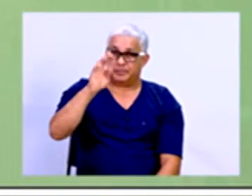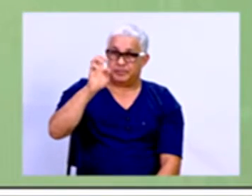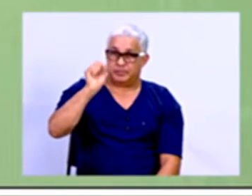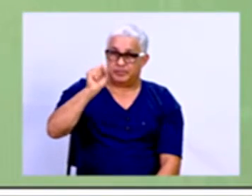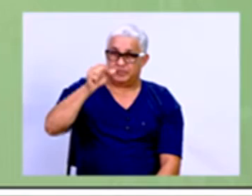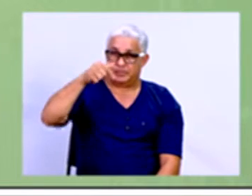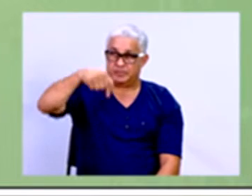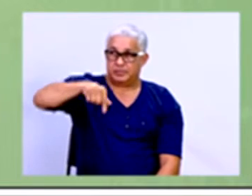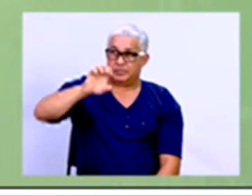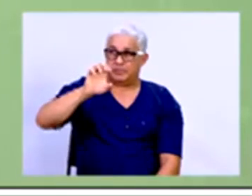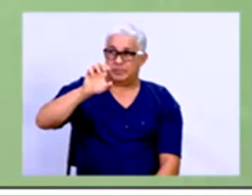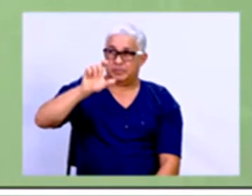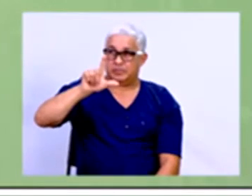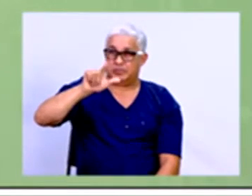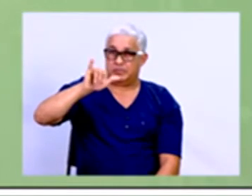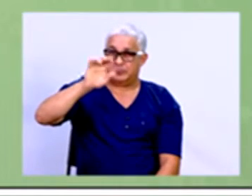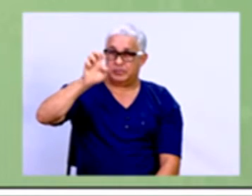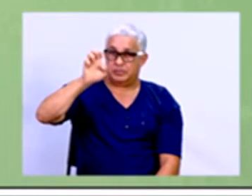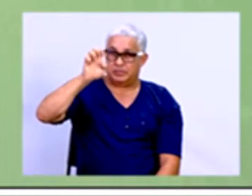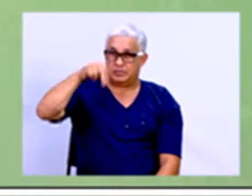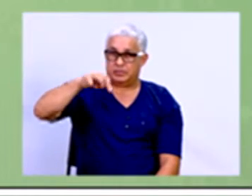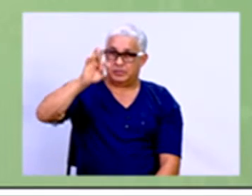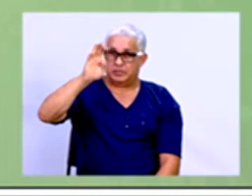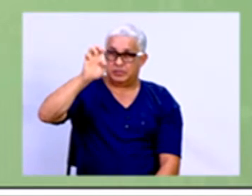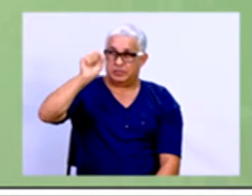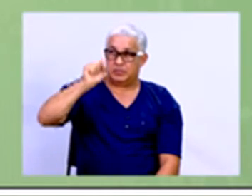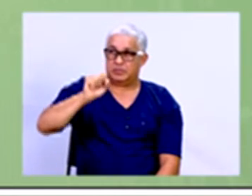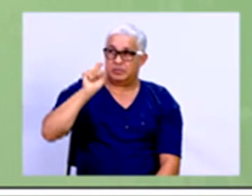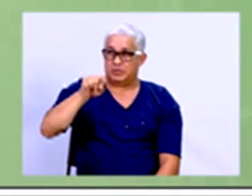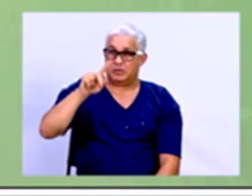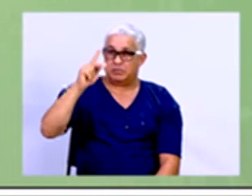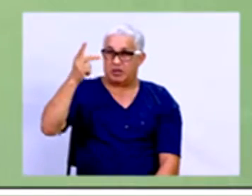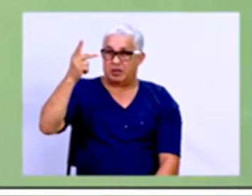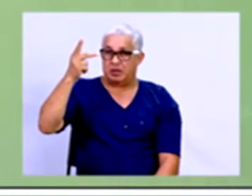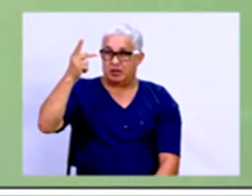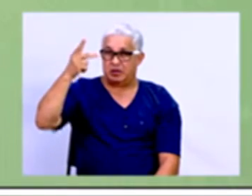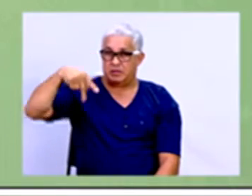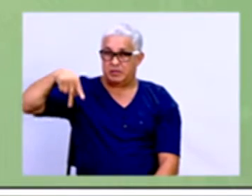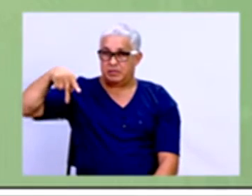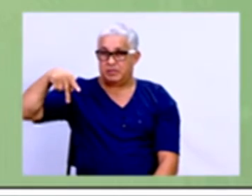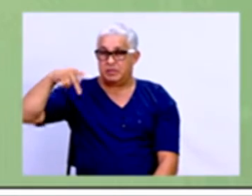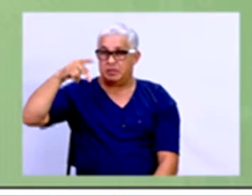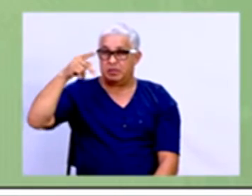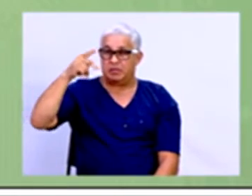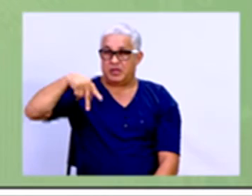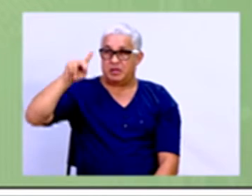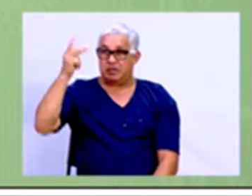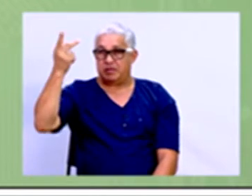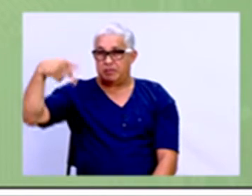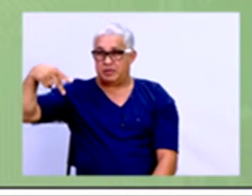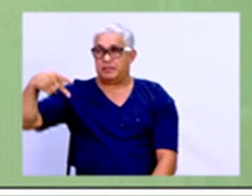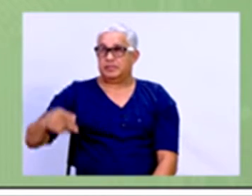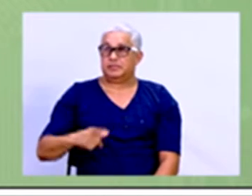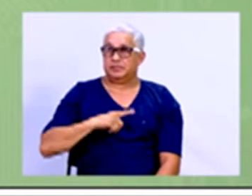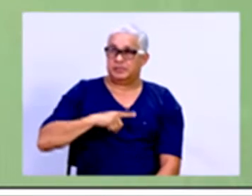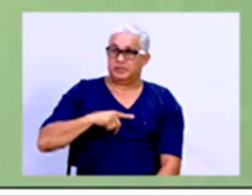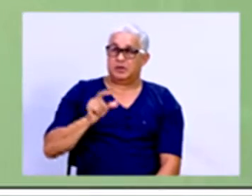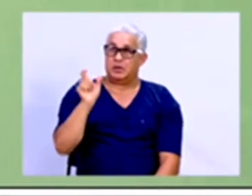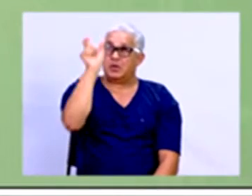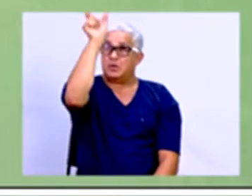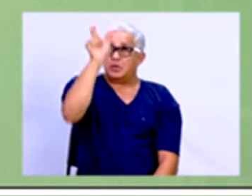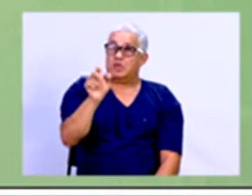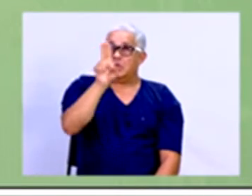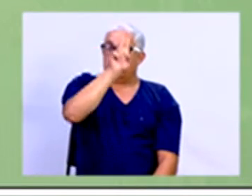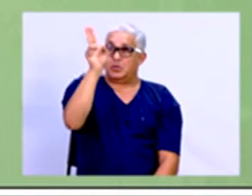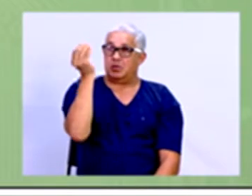né? Então nós temos aqui, ó, perceba o seguinte, que na coluna que se refere ao nome, né, a gente colocou